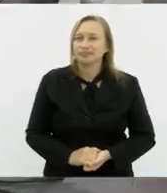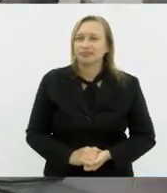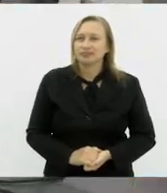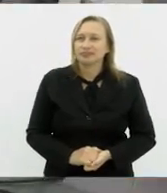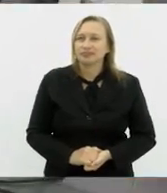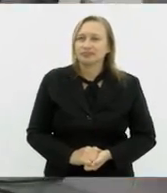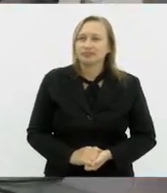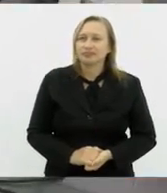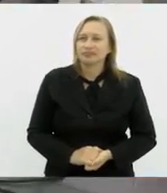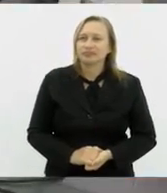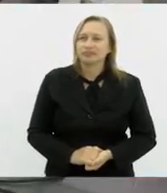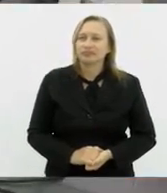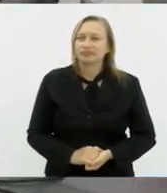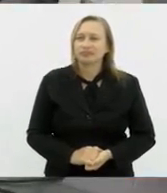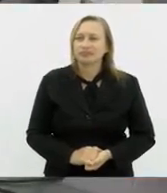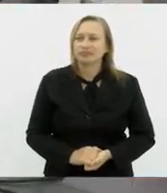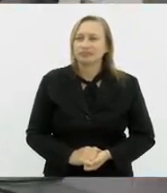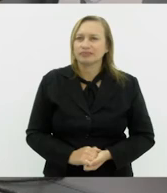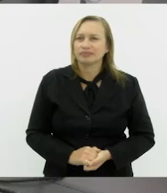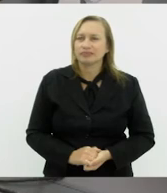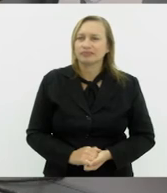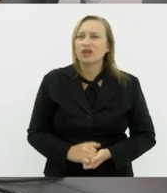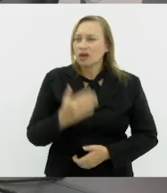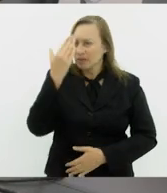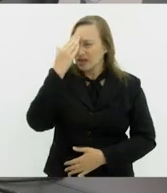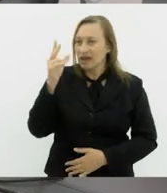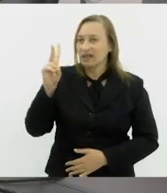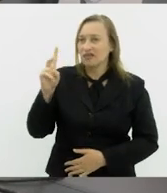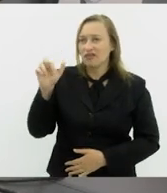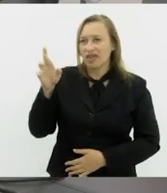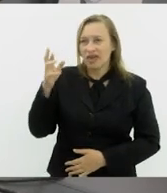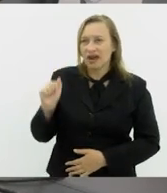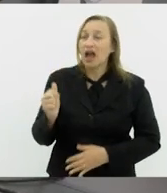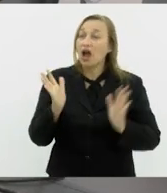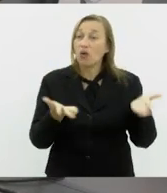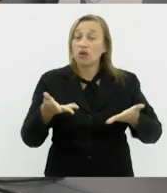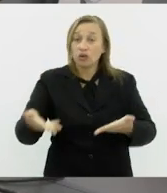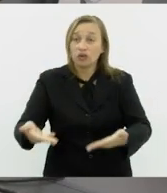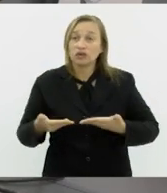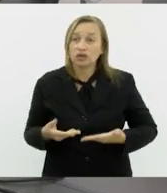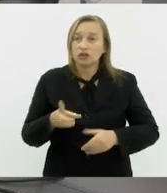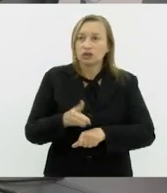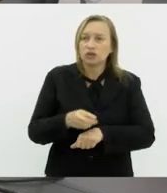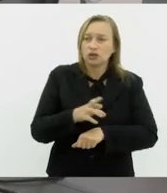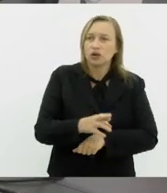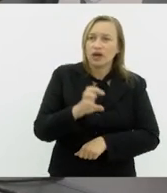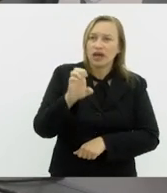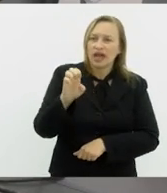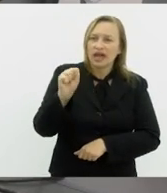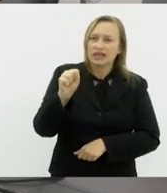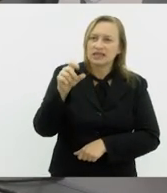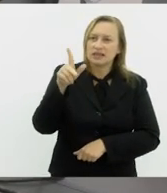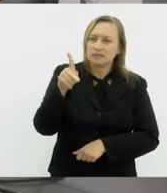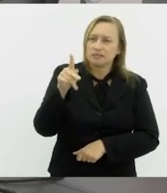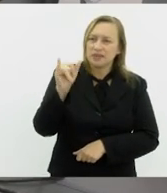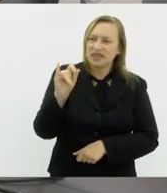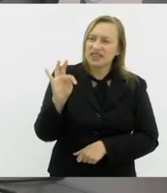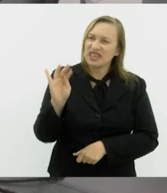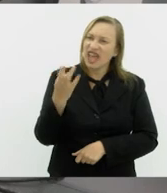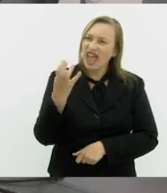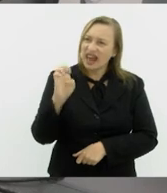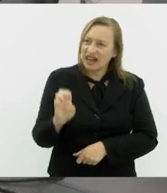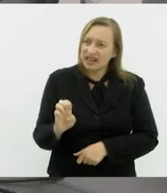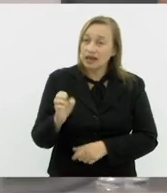Muito obrigado, senhora Vera. Agora eu vou convidar o doutor Spinelli, isso, né? Que está